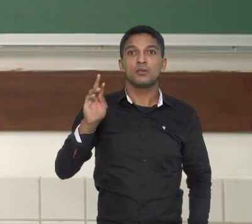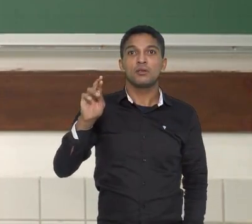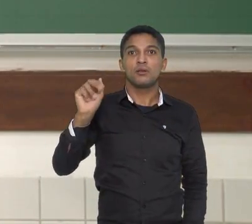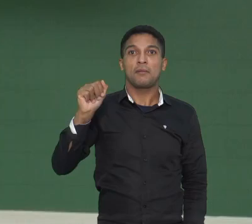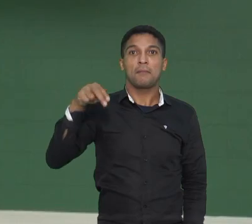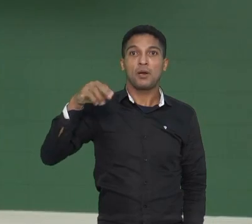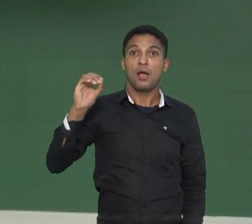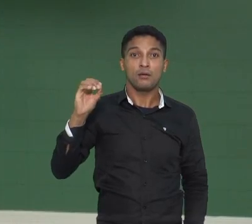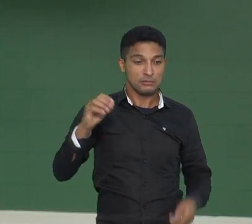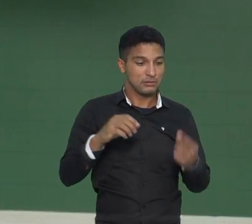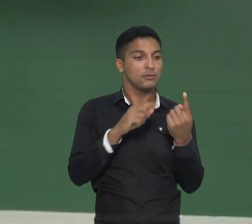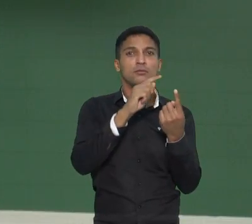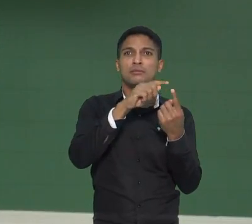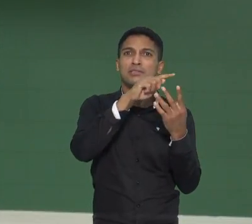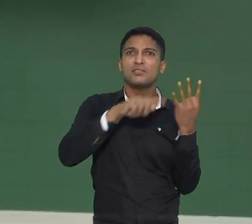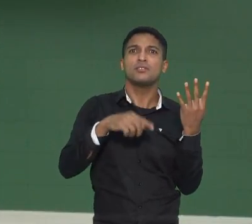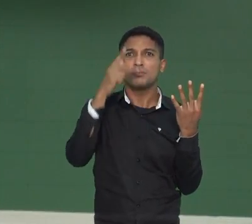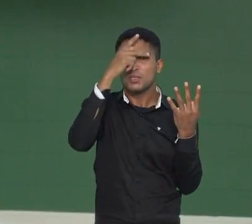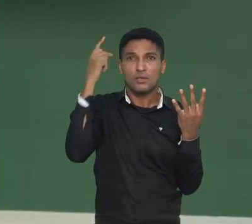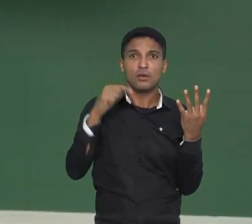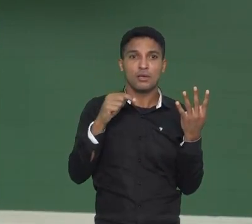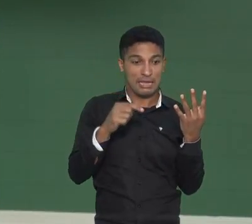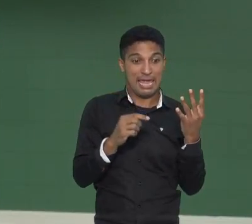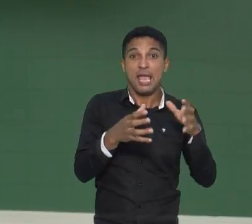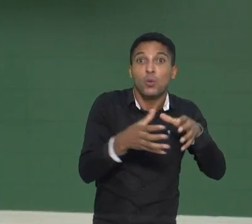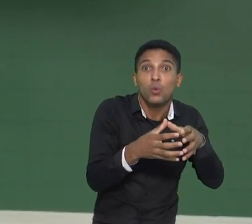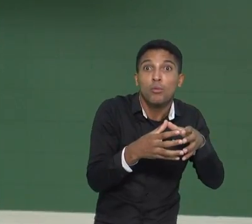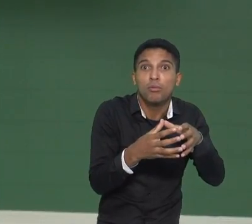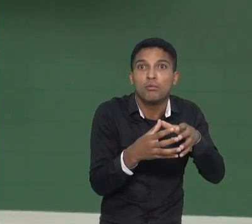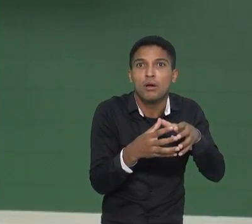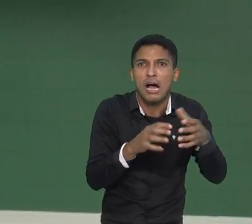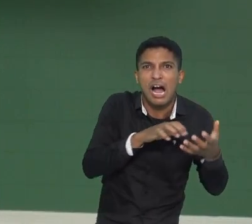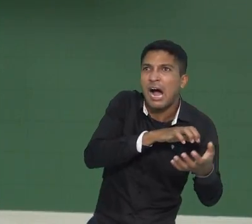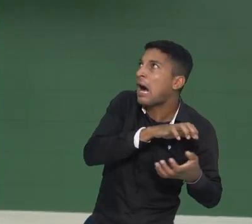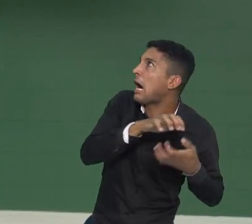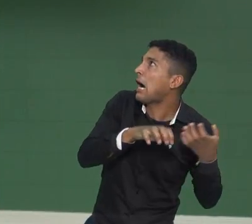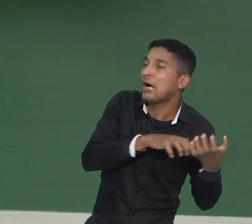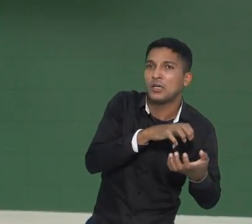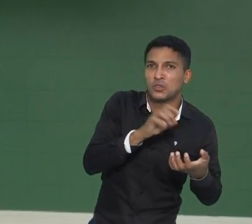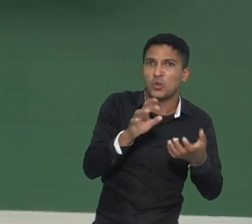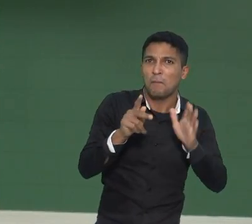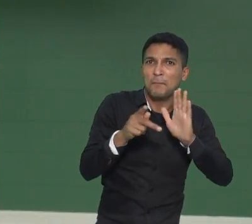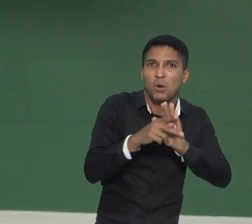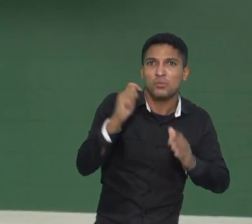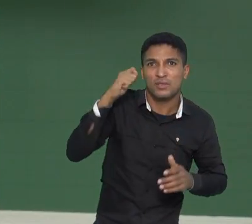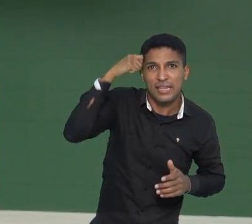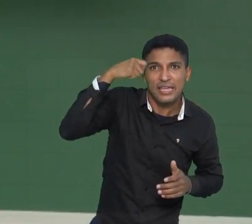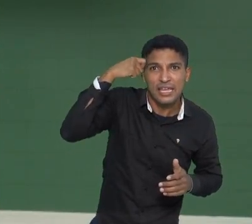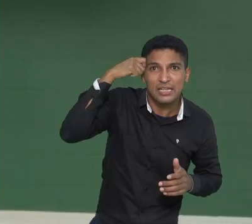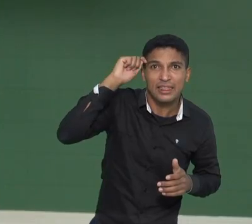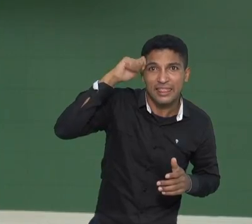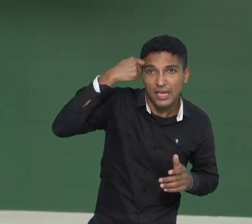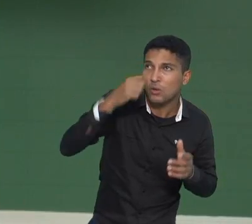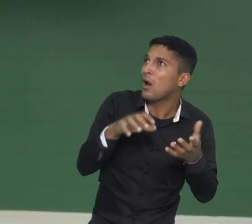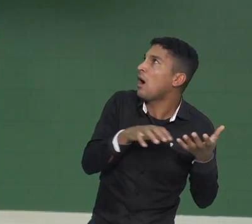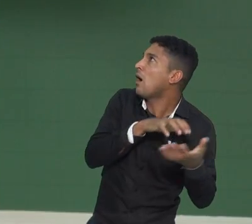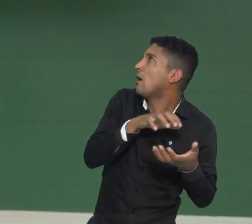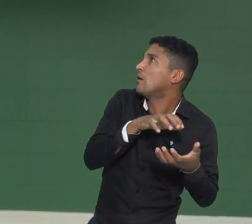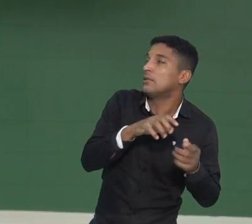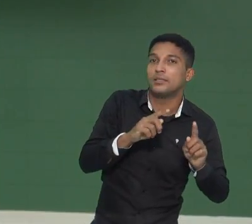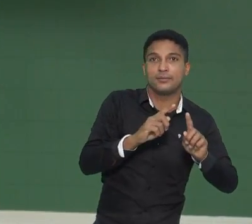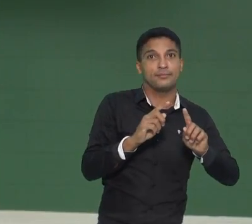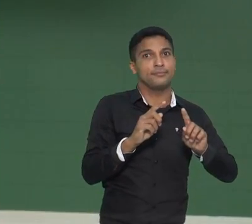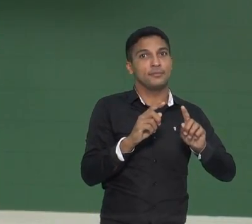pessoas, tá? Esse movimento Conjuração Baiana não foi exclusivamente de afrodescendentes. Porém, a coroa portuguesa fez o